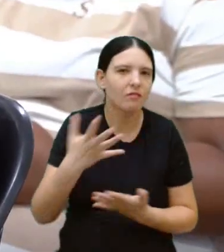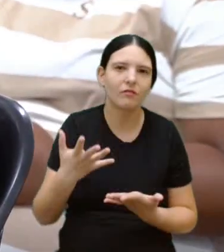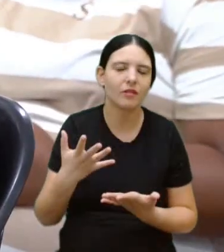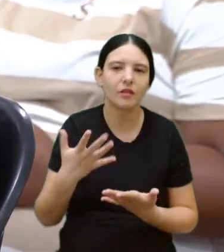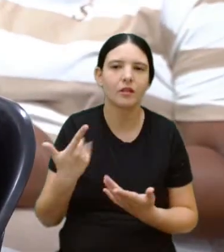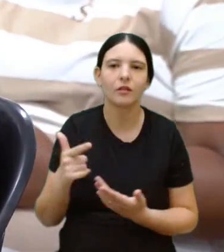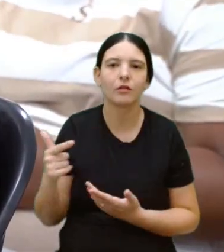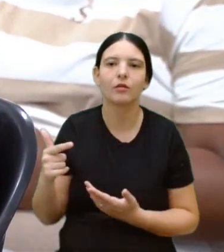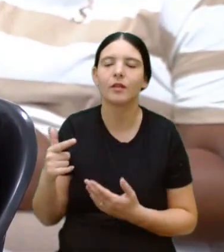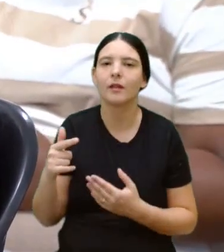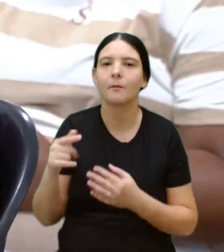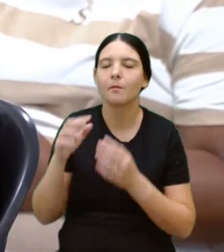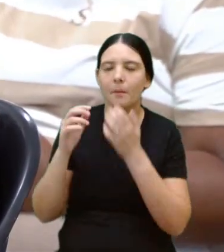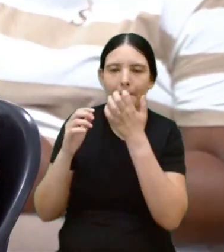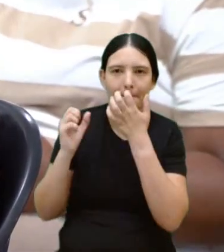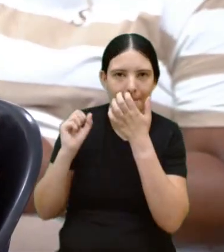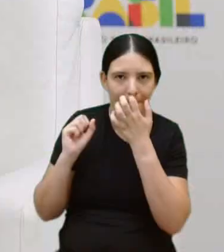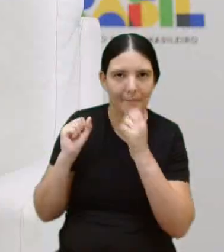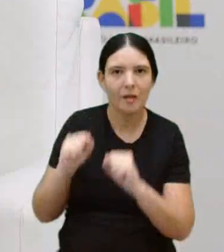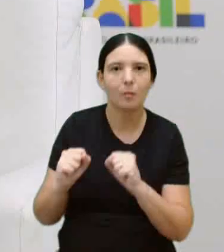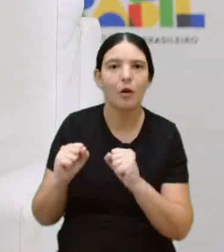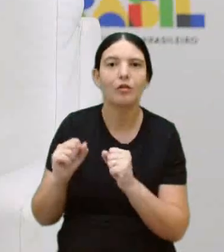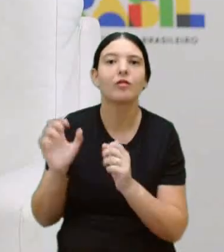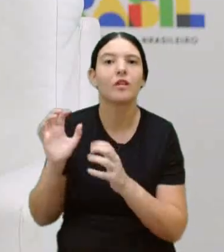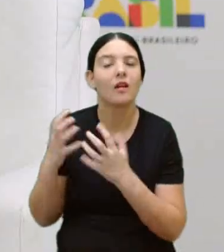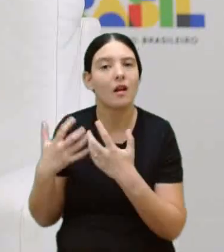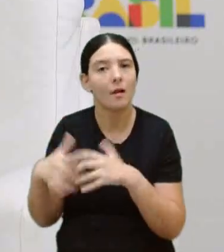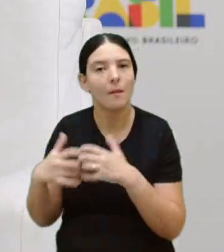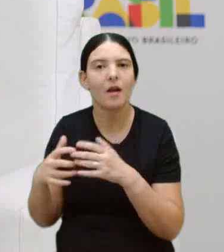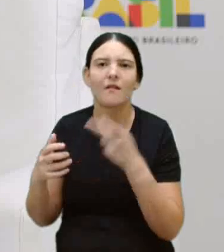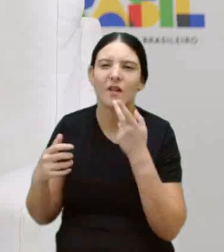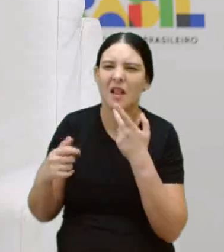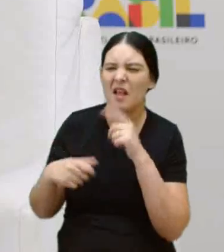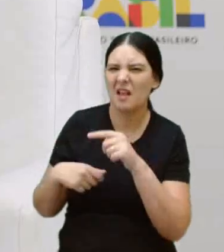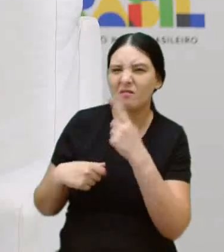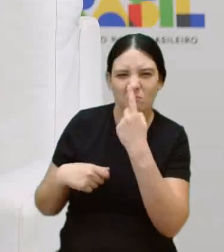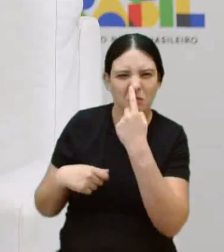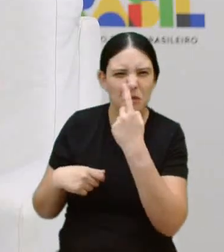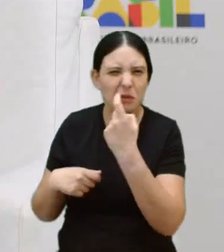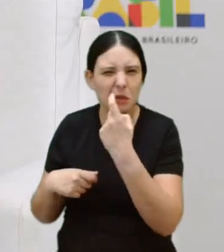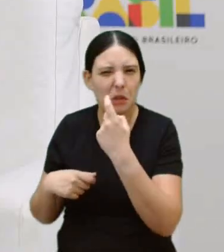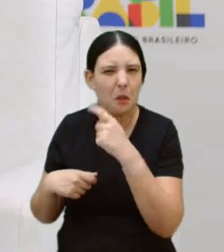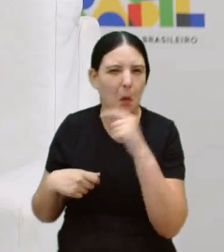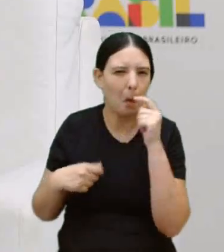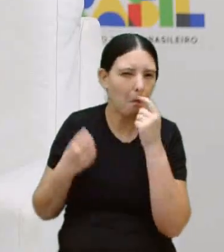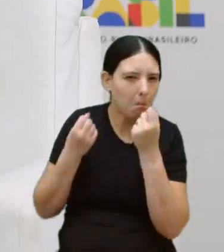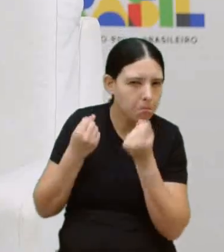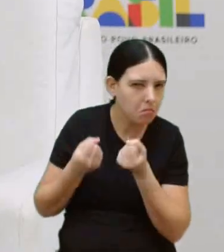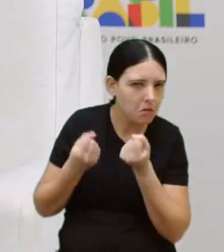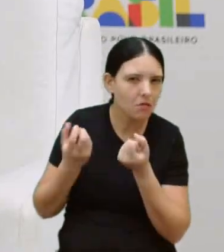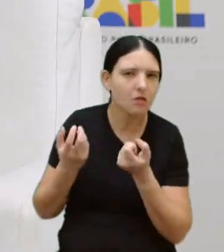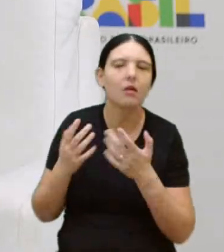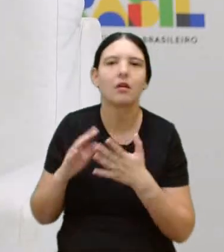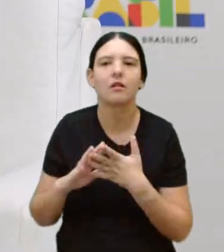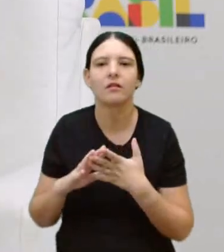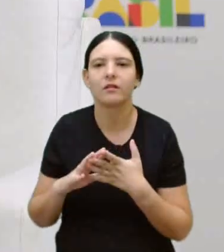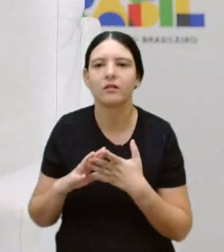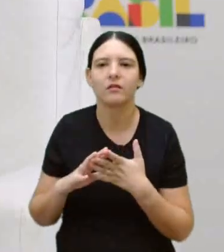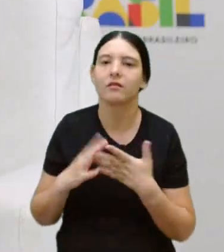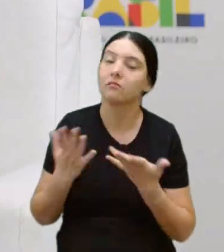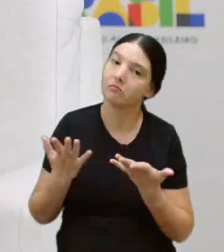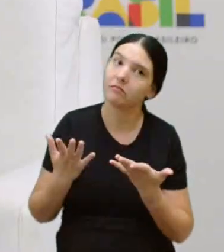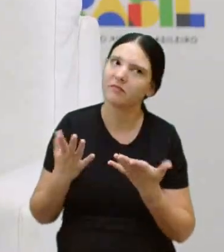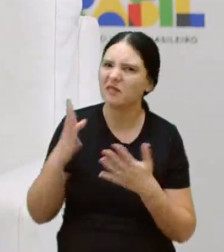gustativas, olfativas numa máquina e ela possa dizer, esse cheiro, esse odor é pesado e ele é